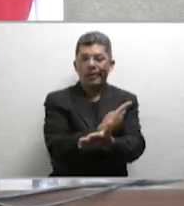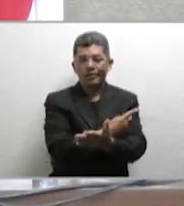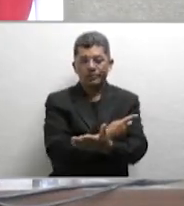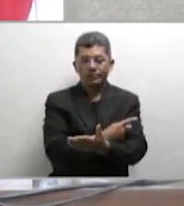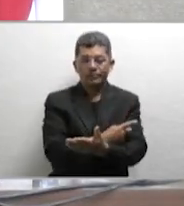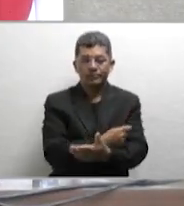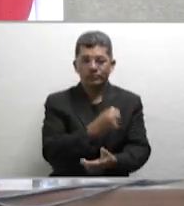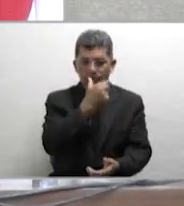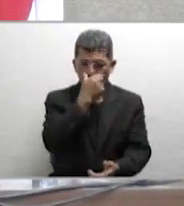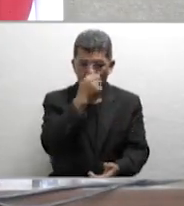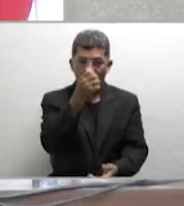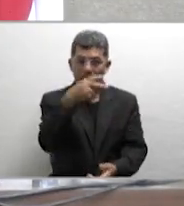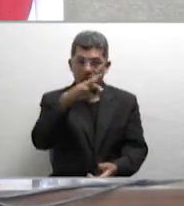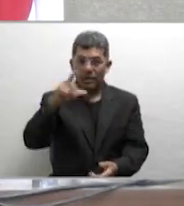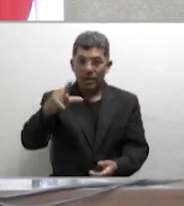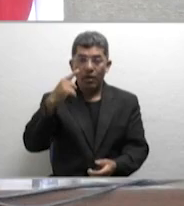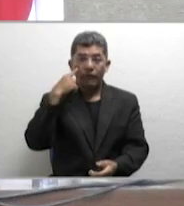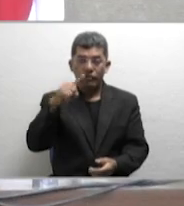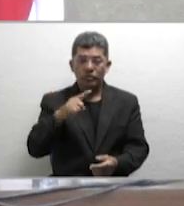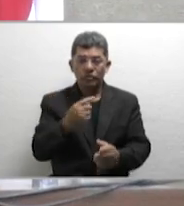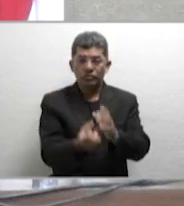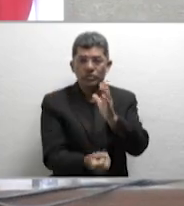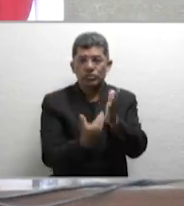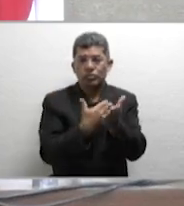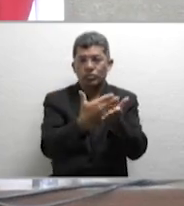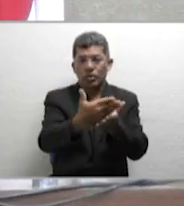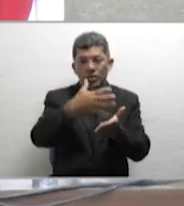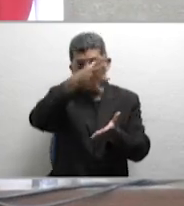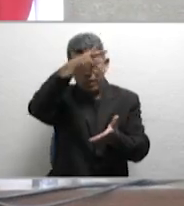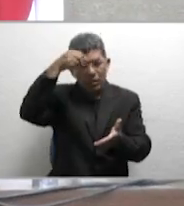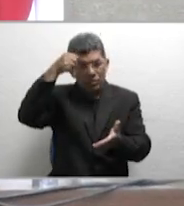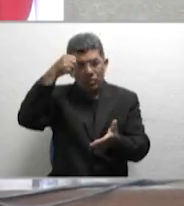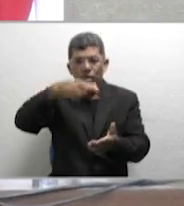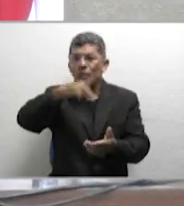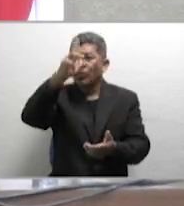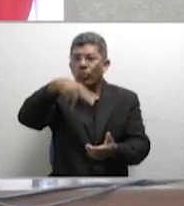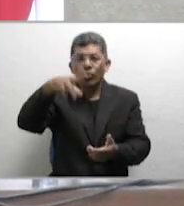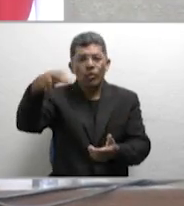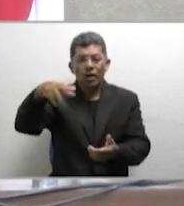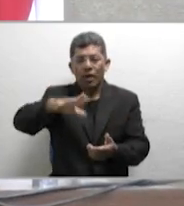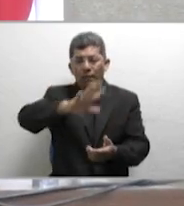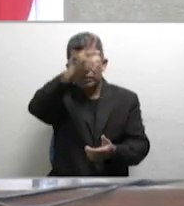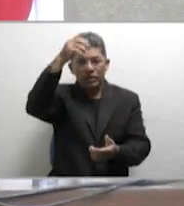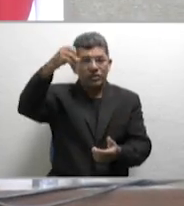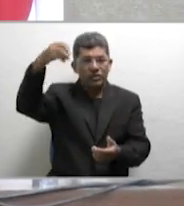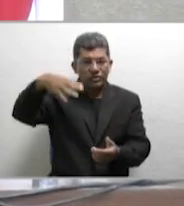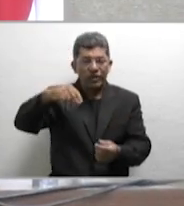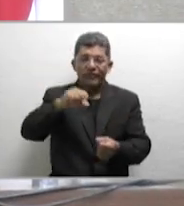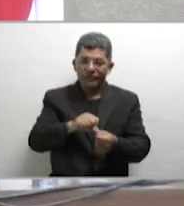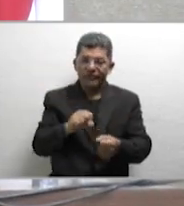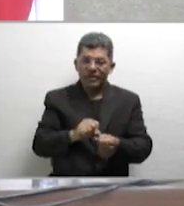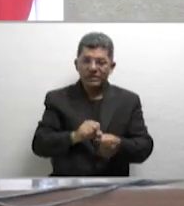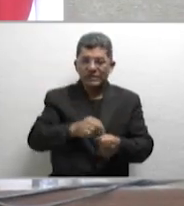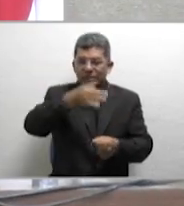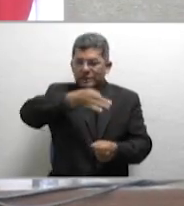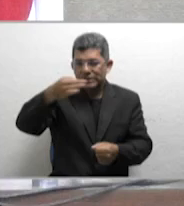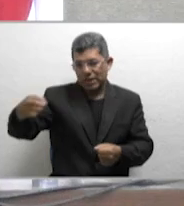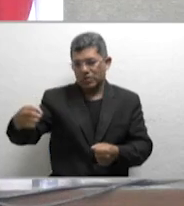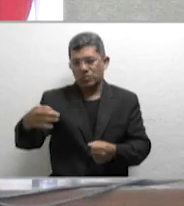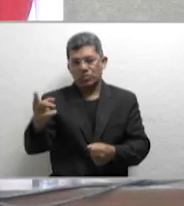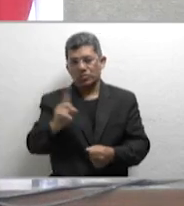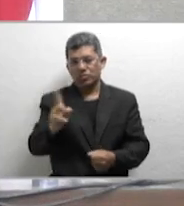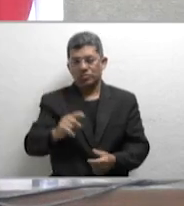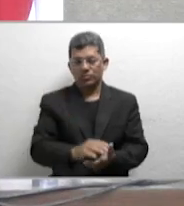que se instalou o SMC na cidade de Manaus, nunca a Amazonas Energia fez a compensação